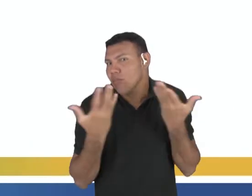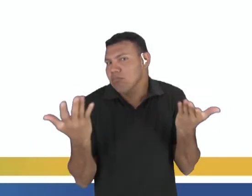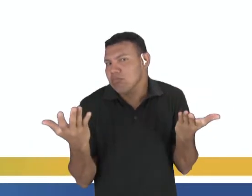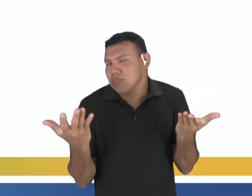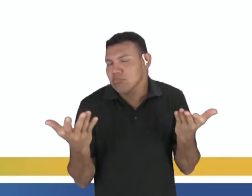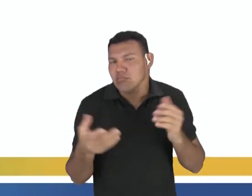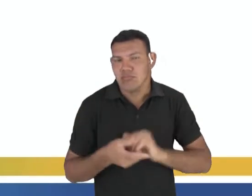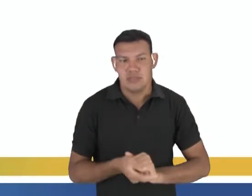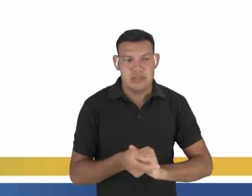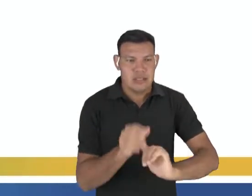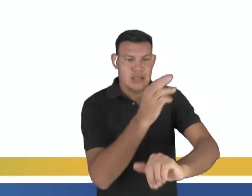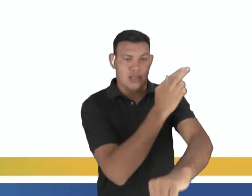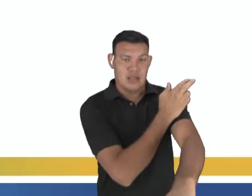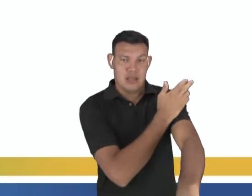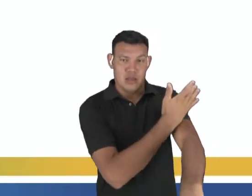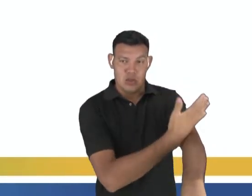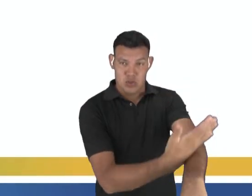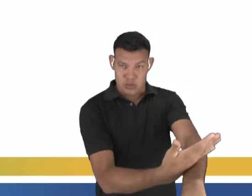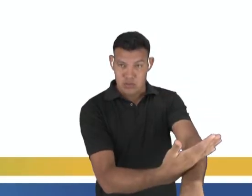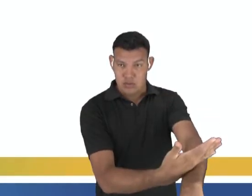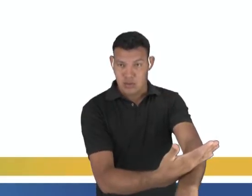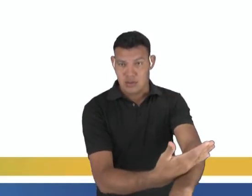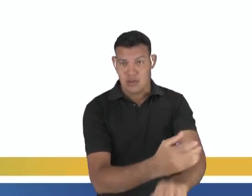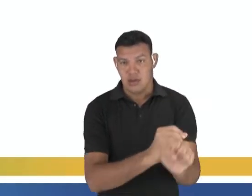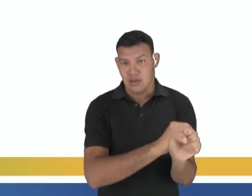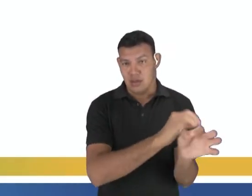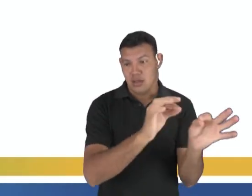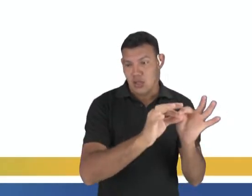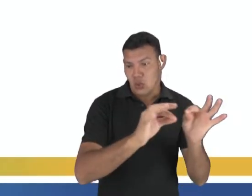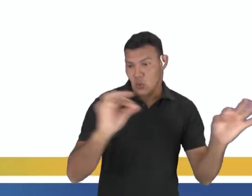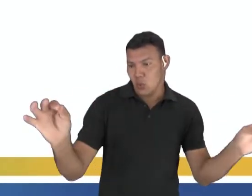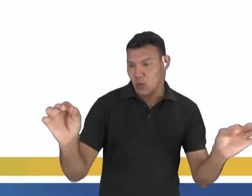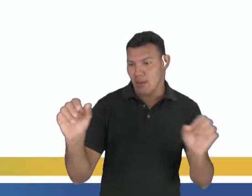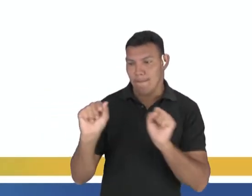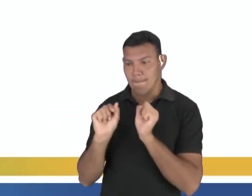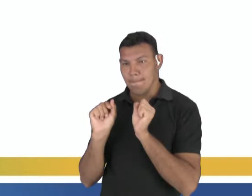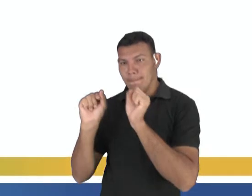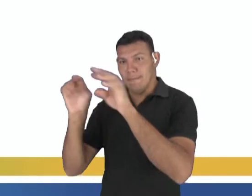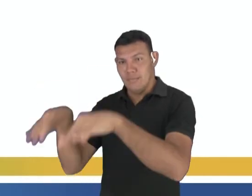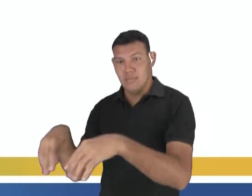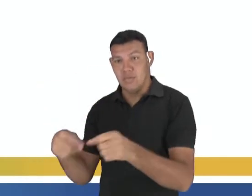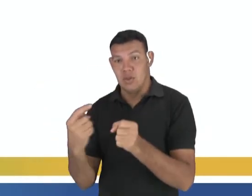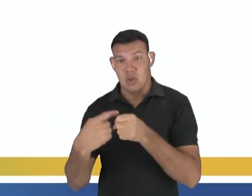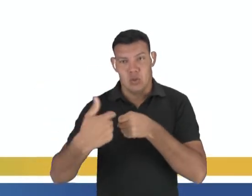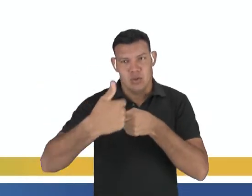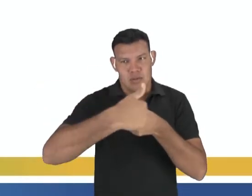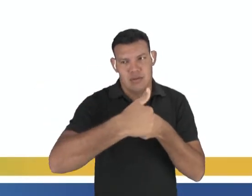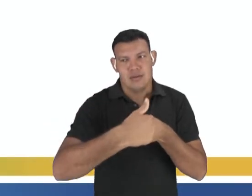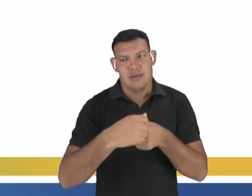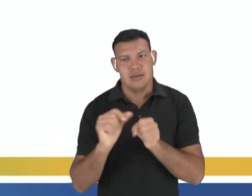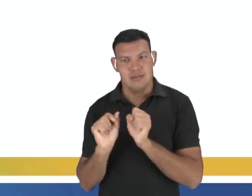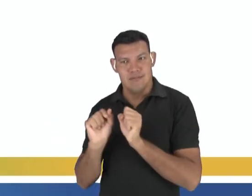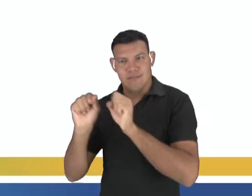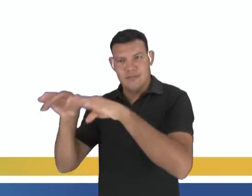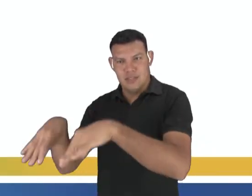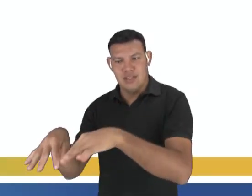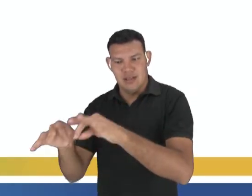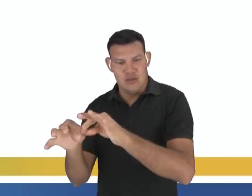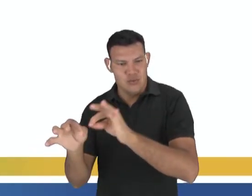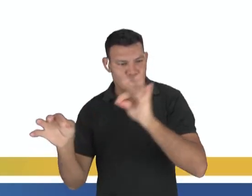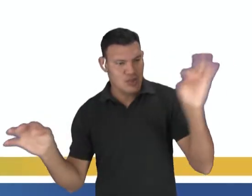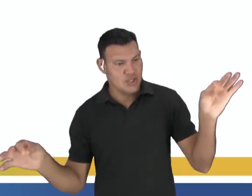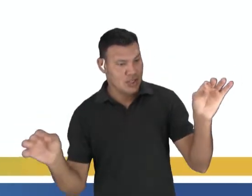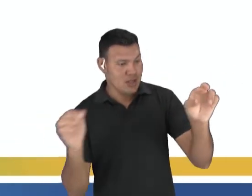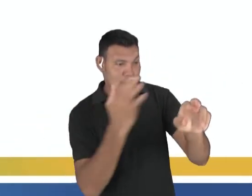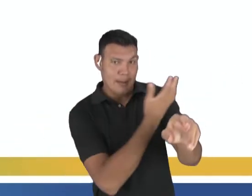representar a distância entre Rio Branco e Sena Madureira quando você escuta no jornal o município de Sena Madureira tá tantos